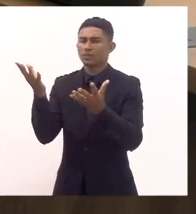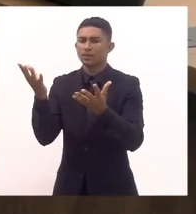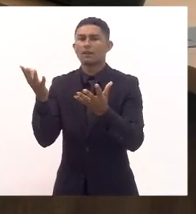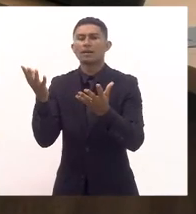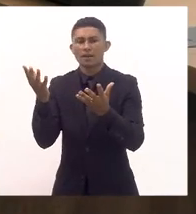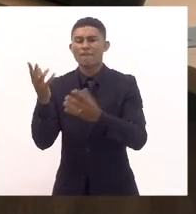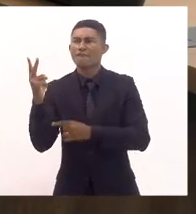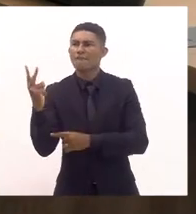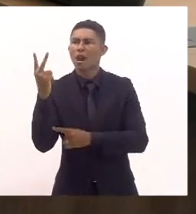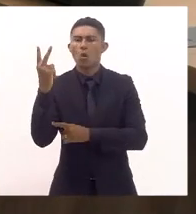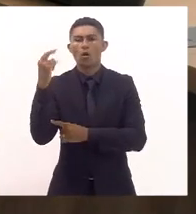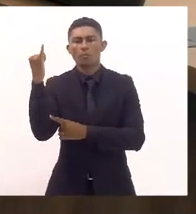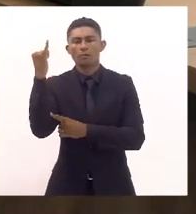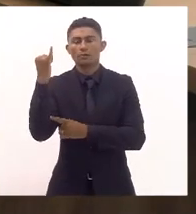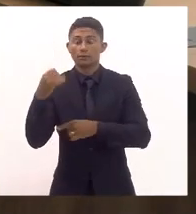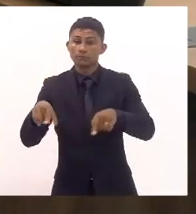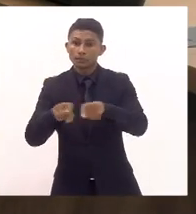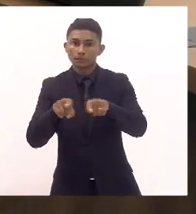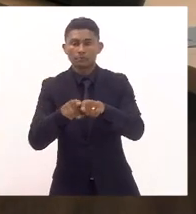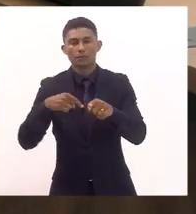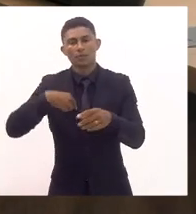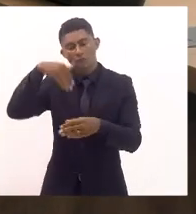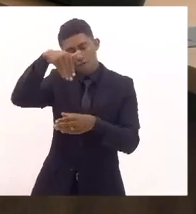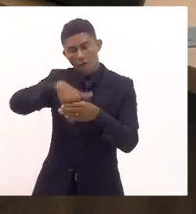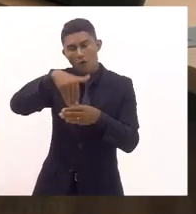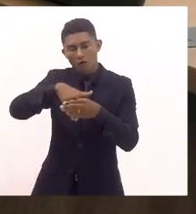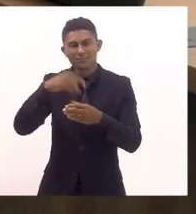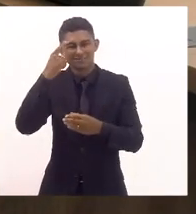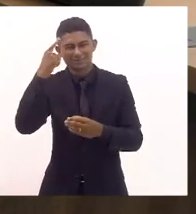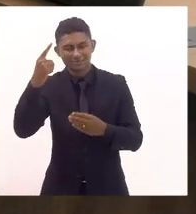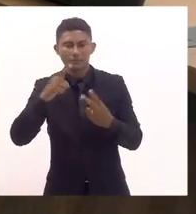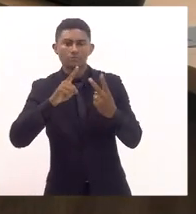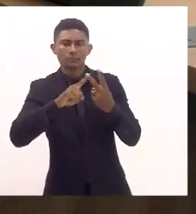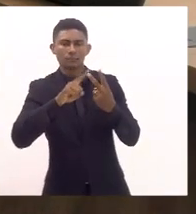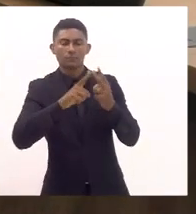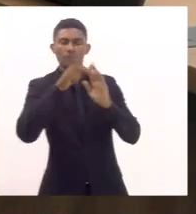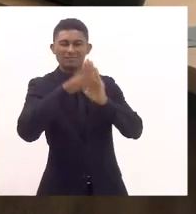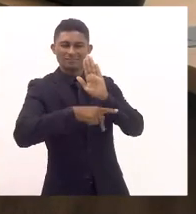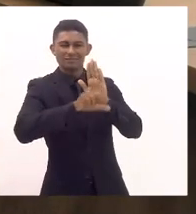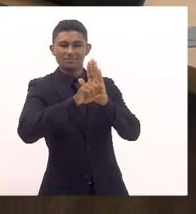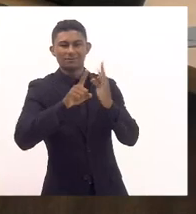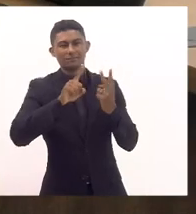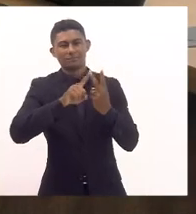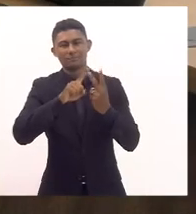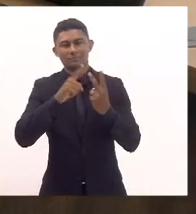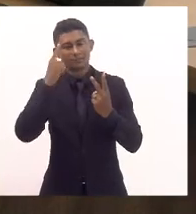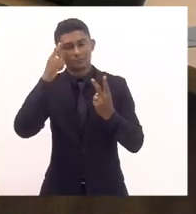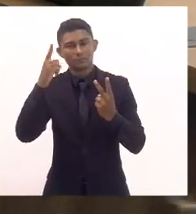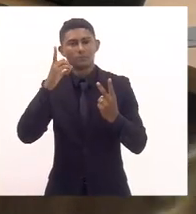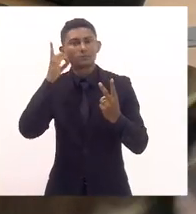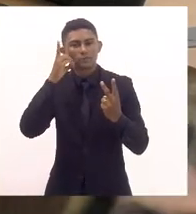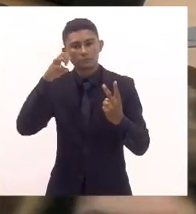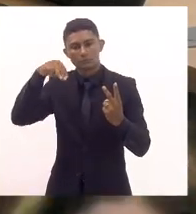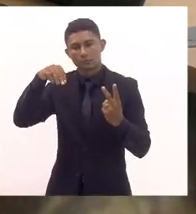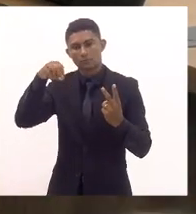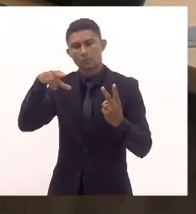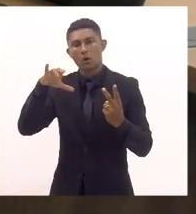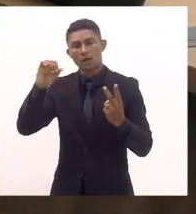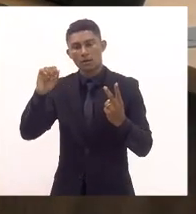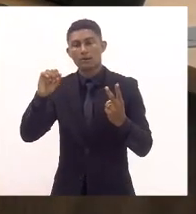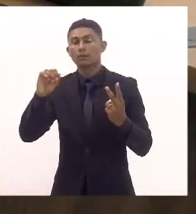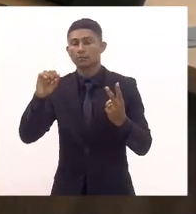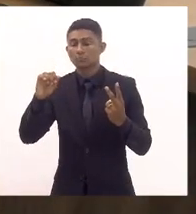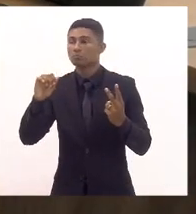Deputado André Ceciliano declara voto em relação ao projeto que nós aprovamos aqui Deputado da Mônica Francisco e eu como